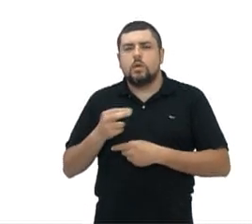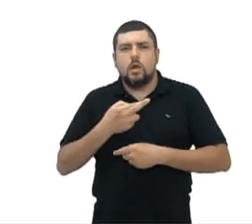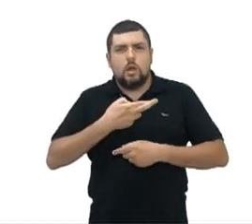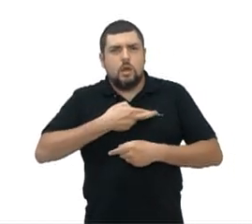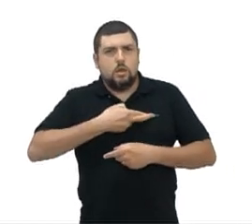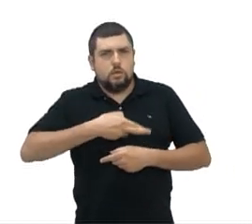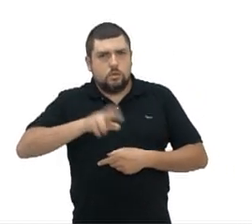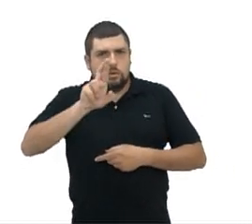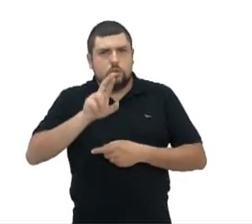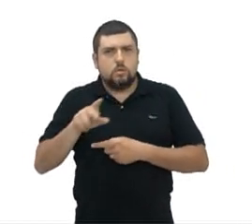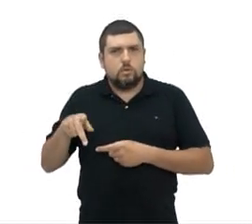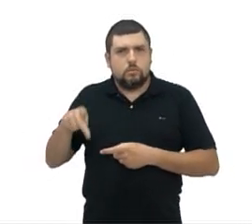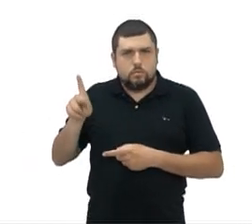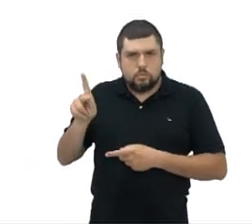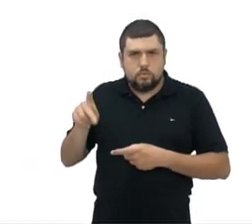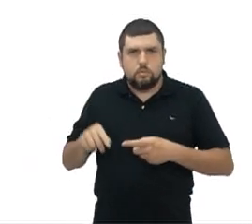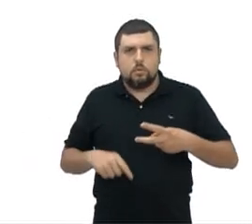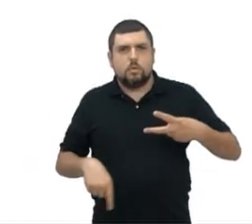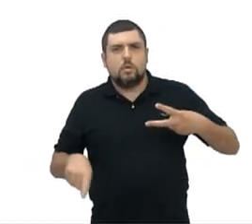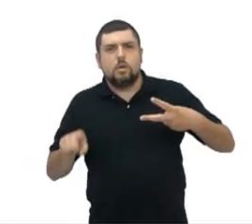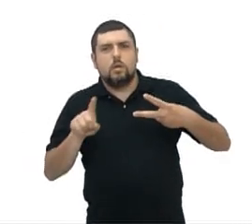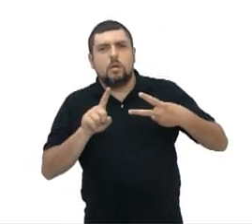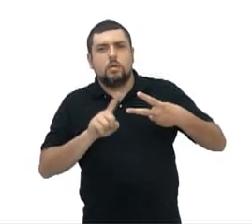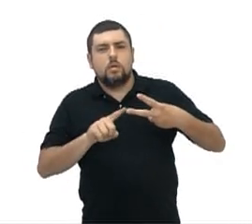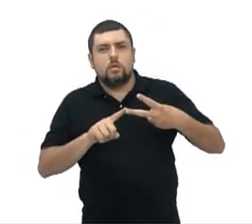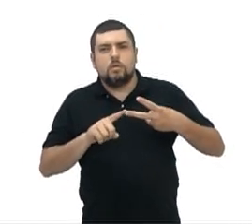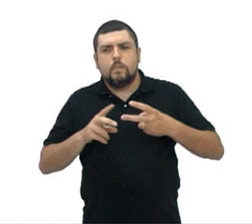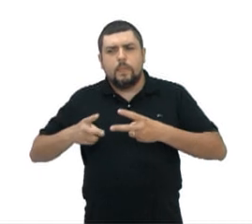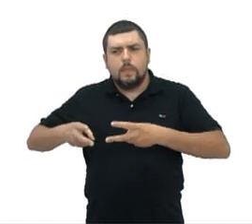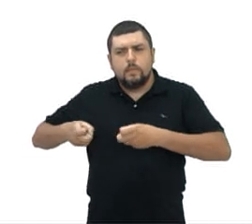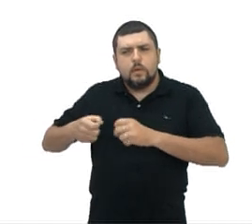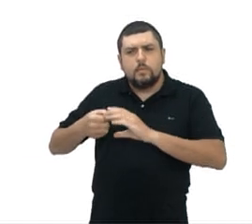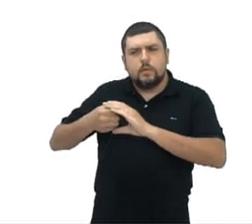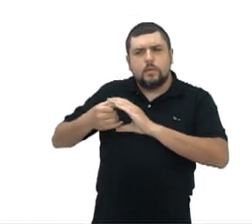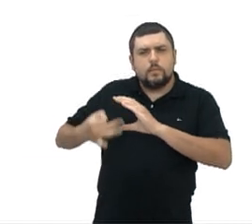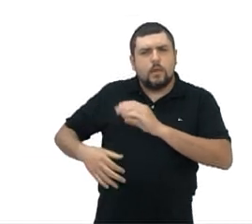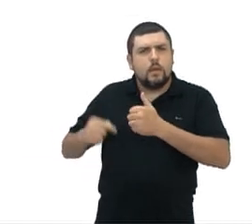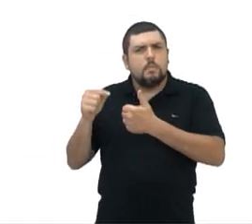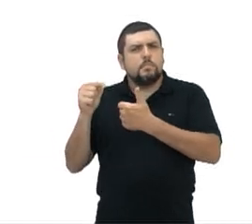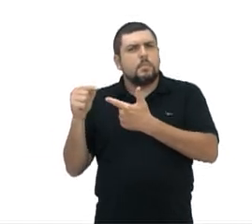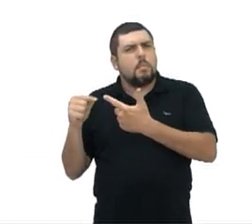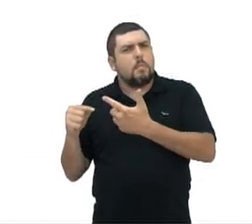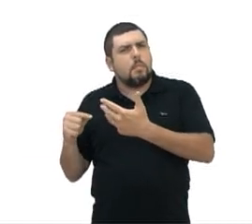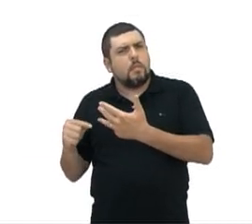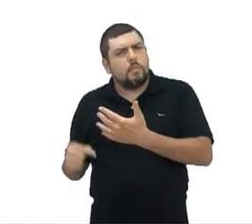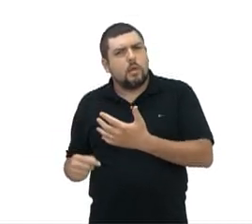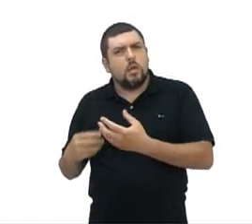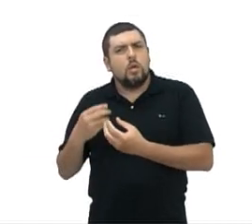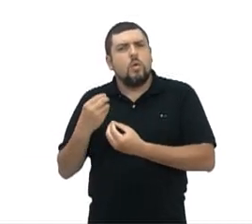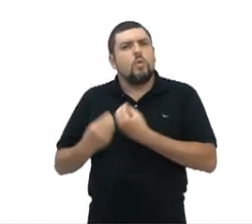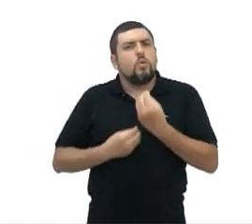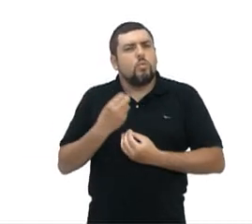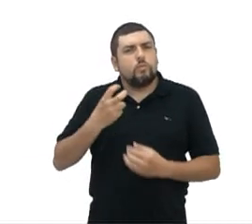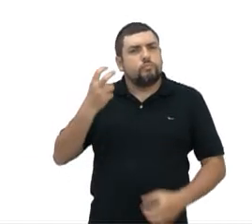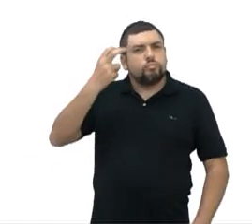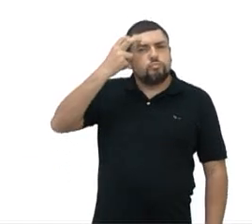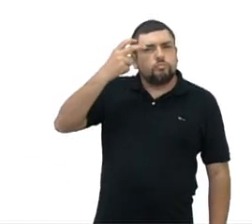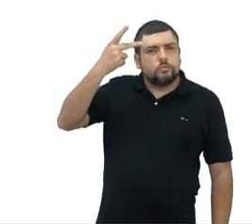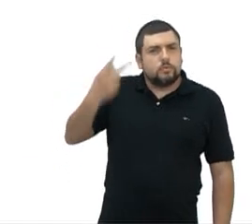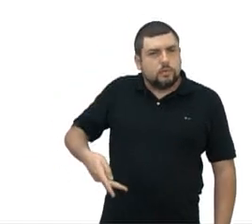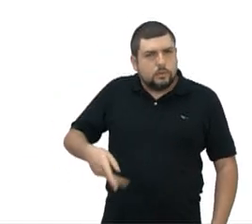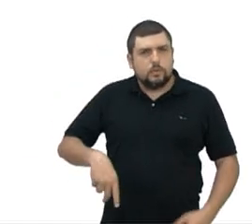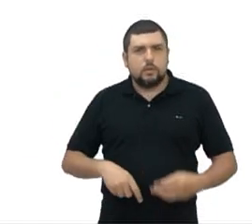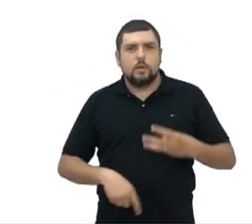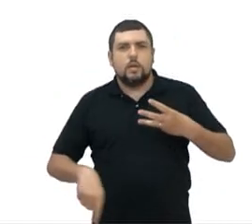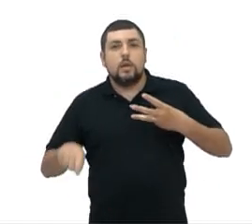Kush. Reconhecer as especificidades, principais características, né, como que era a cultura no Reino de Kush. E eu fecho